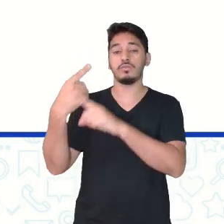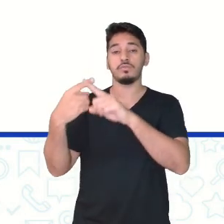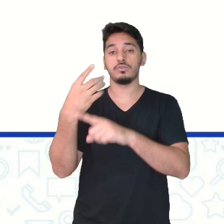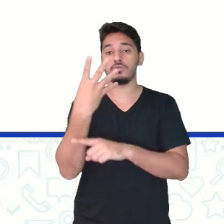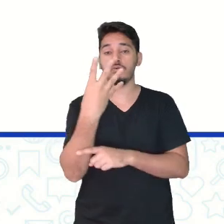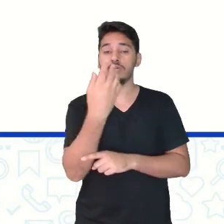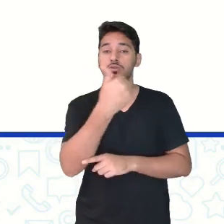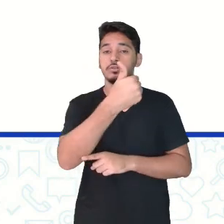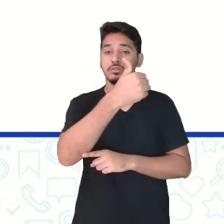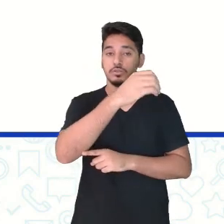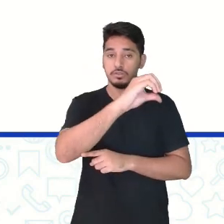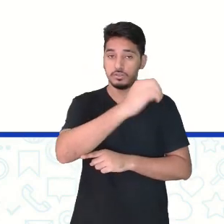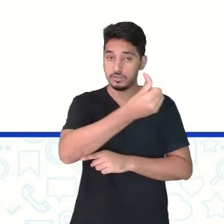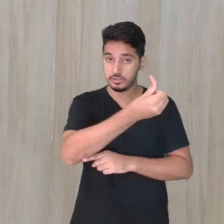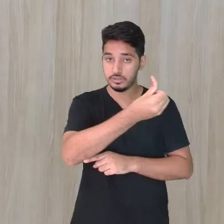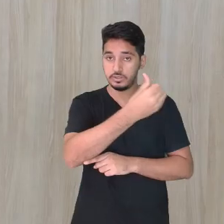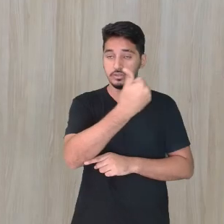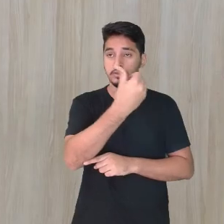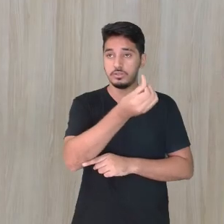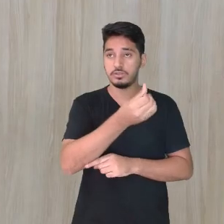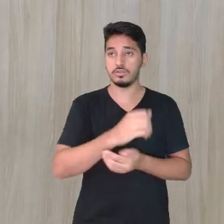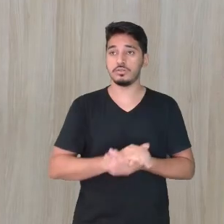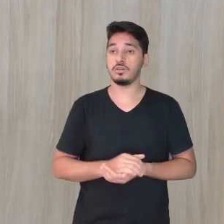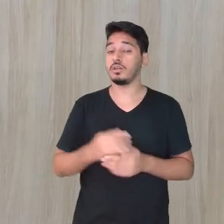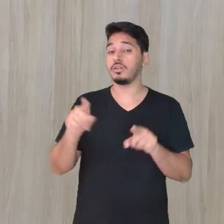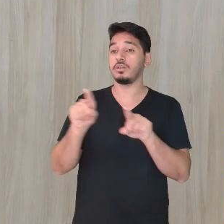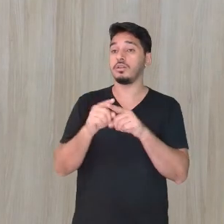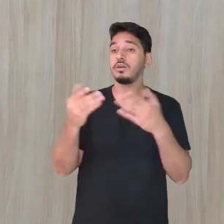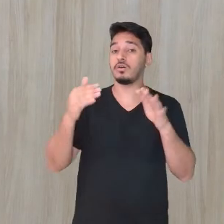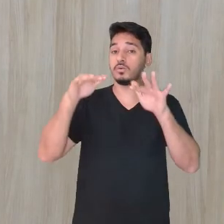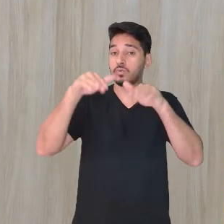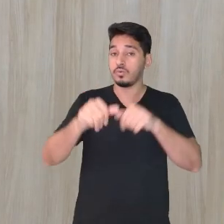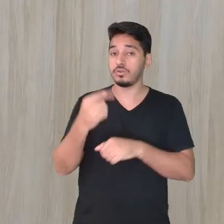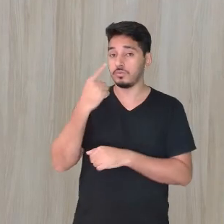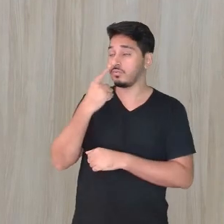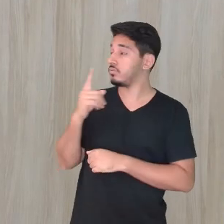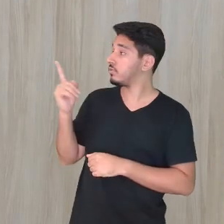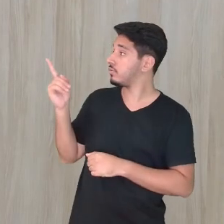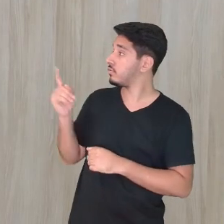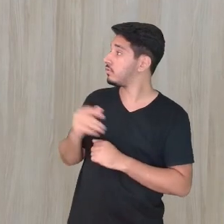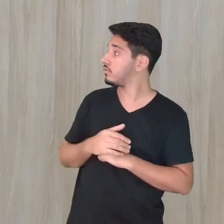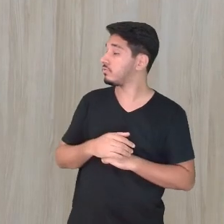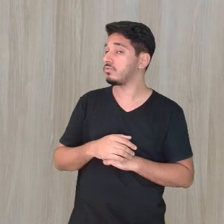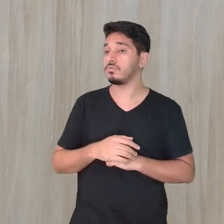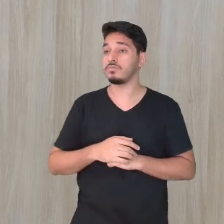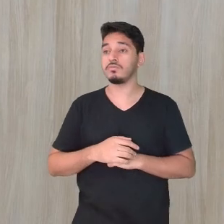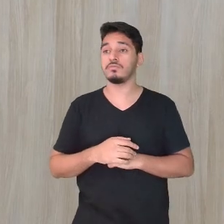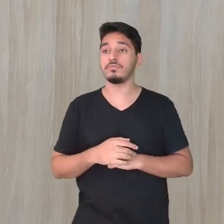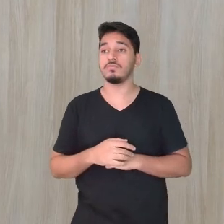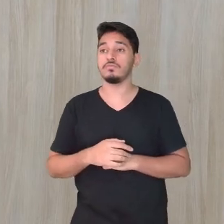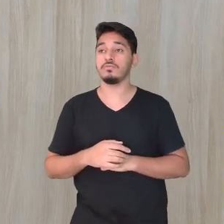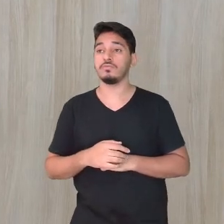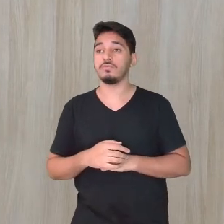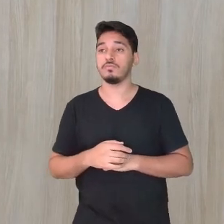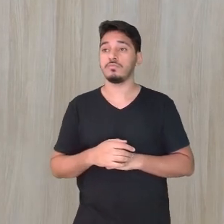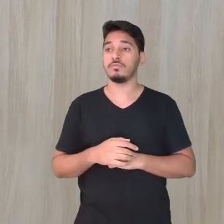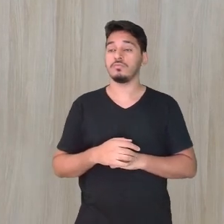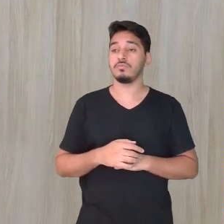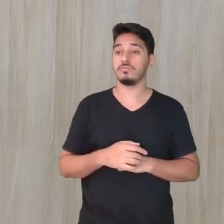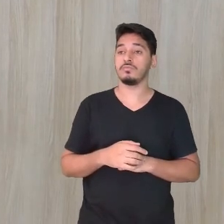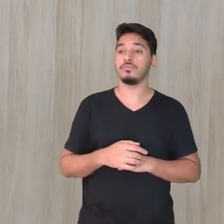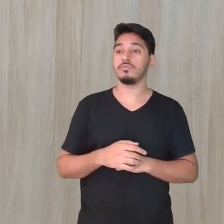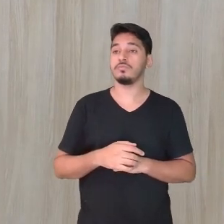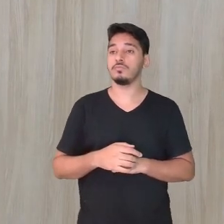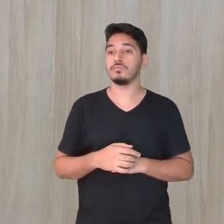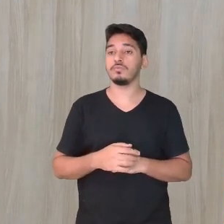dá 16. A dos palitos que a gente fez por último foi a sequência que a gente trabalhou aqui. Não é isso, Nádia?